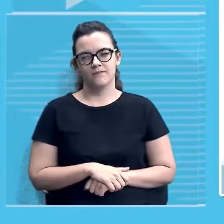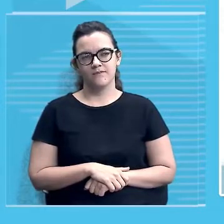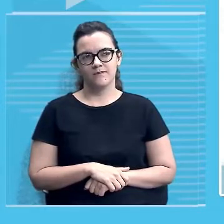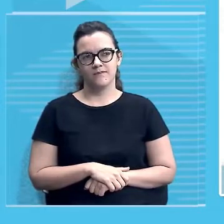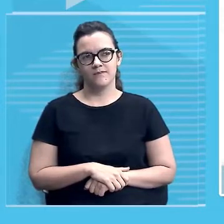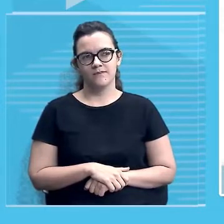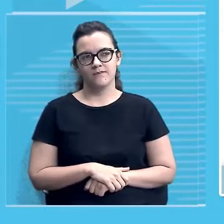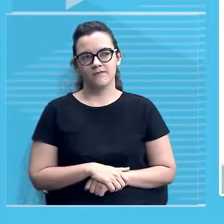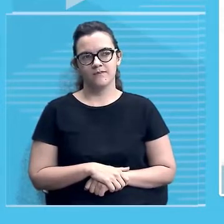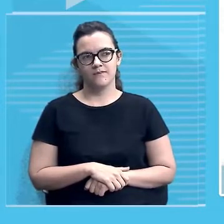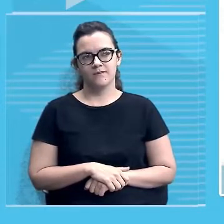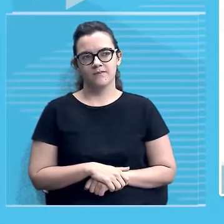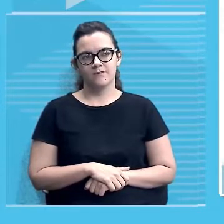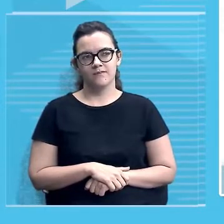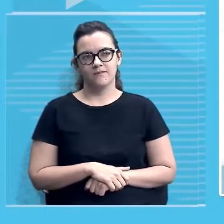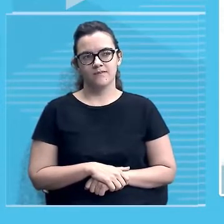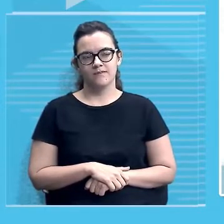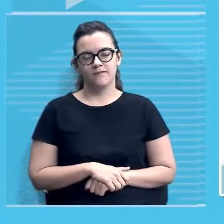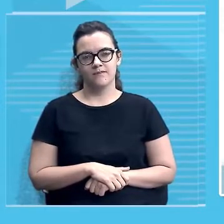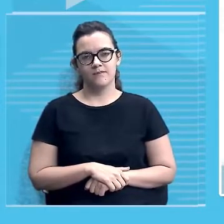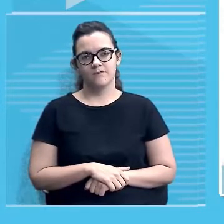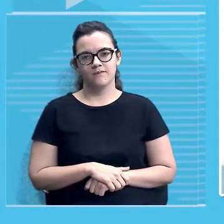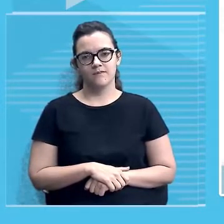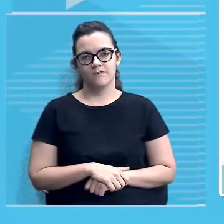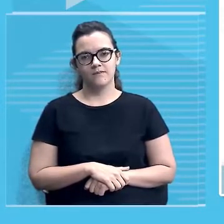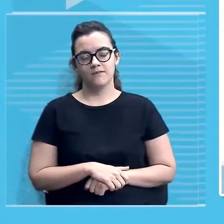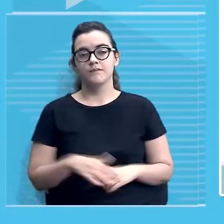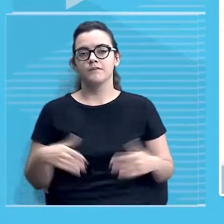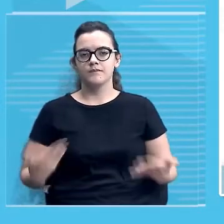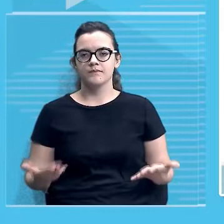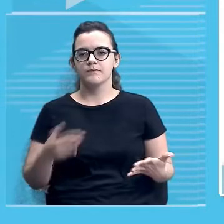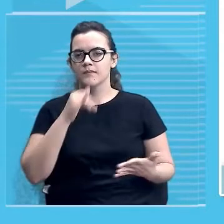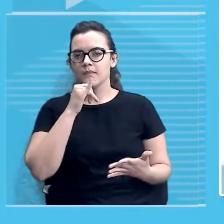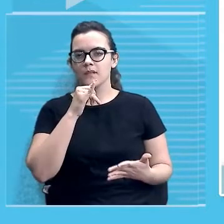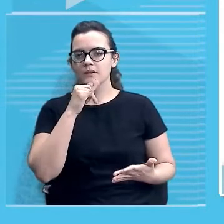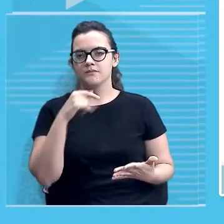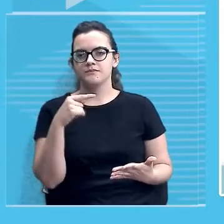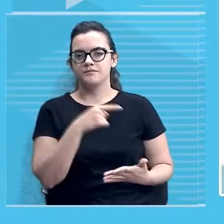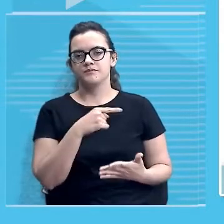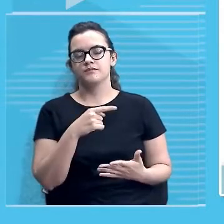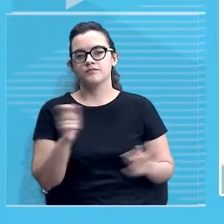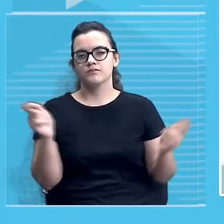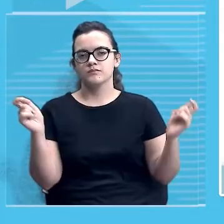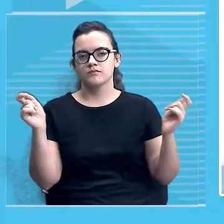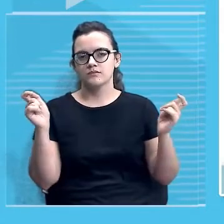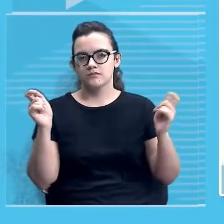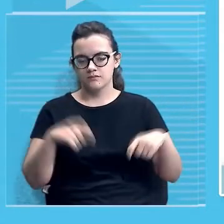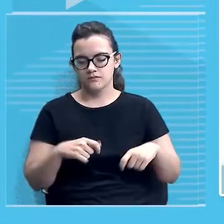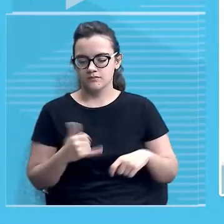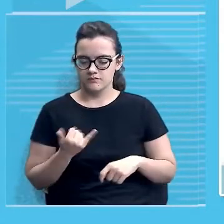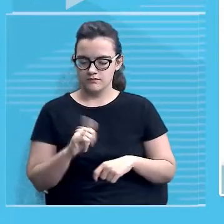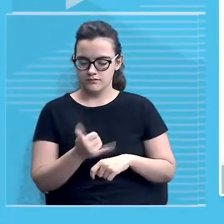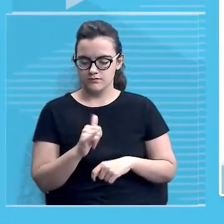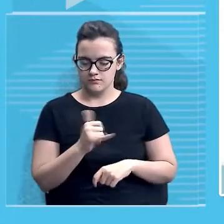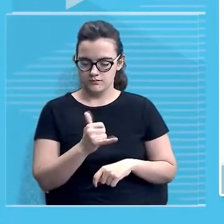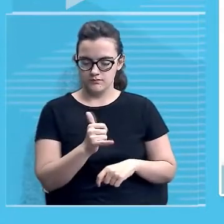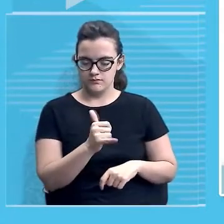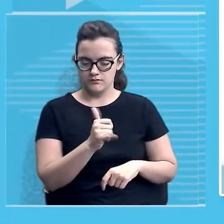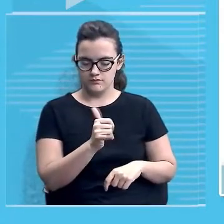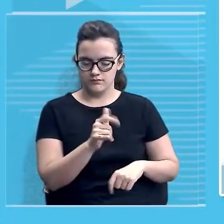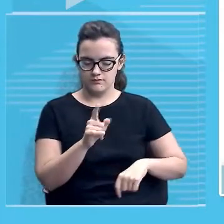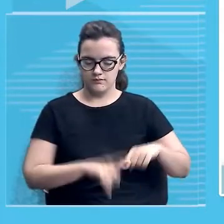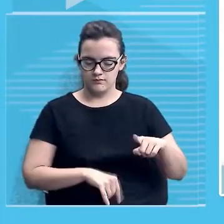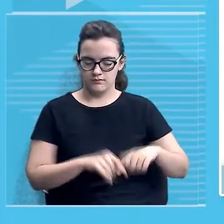Então, o que que seria capacidade térmica? Seria uma quantidade de energia que